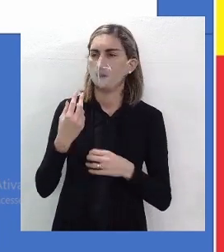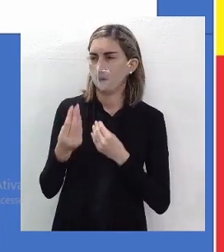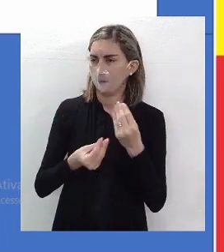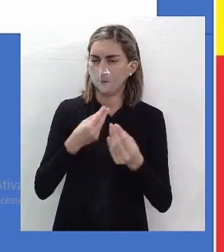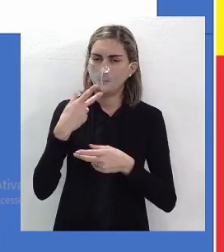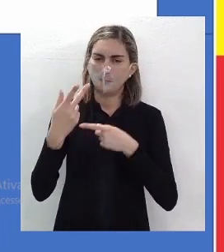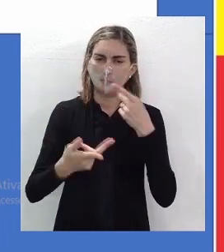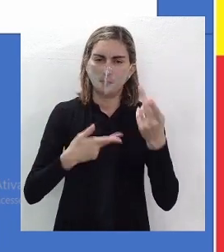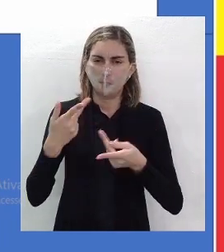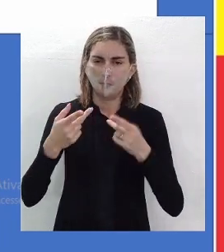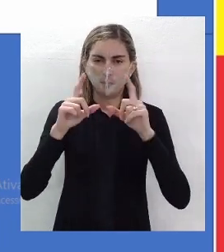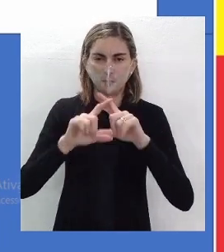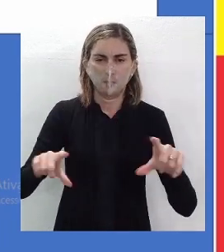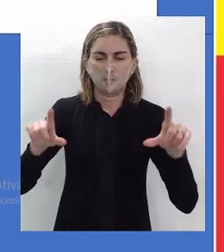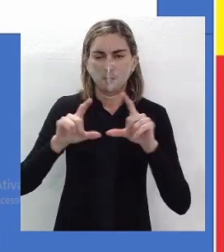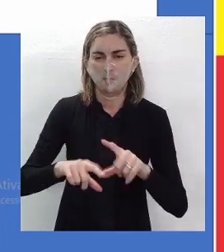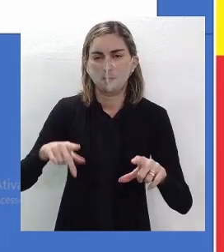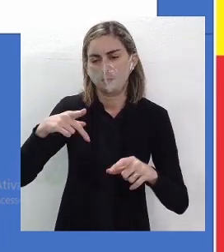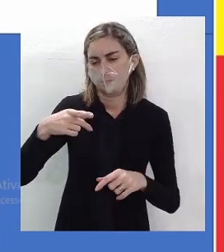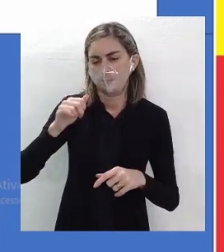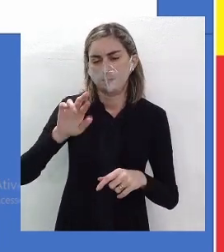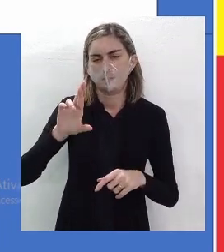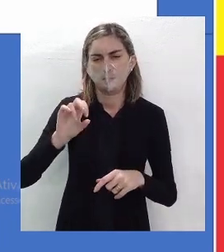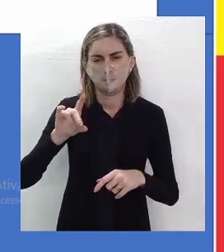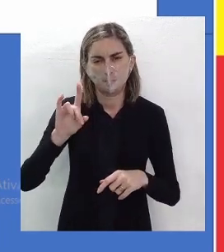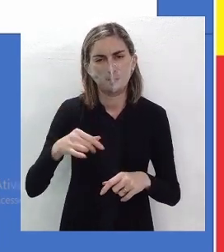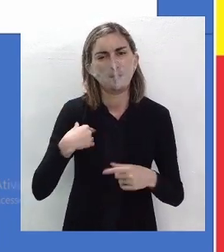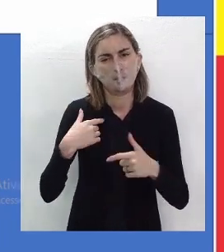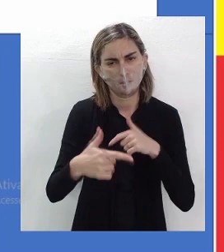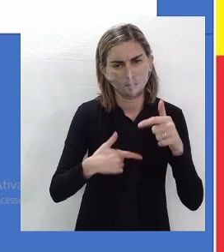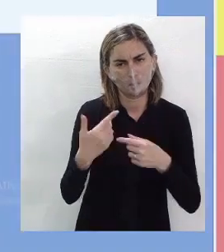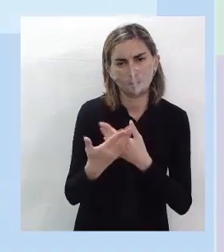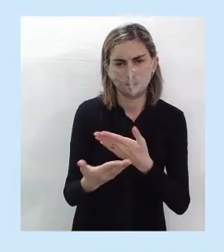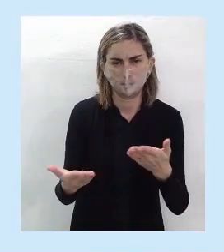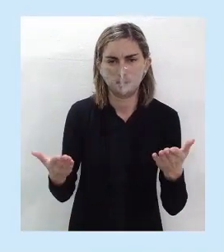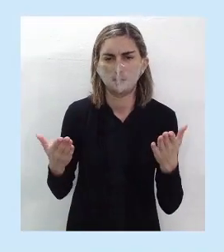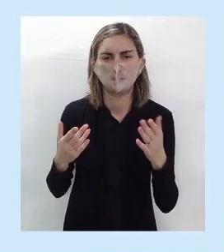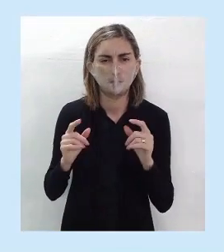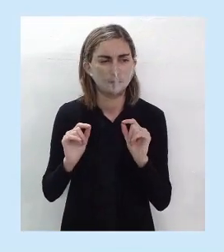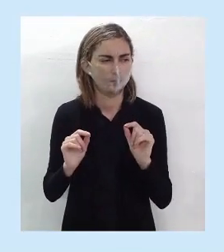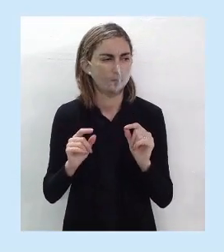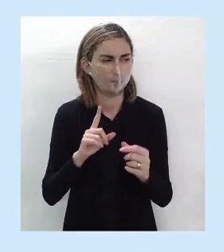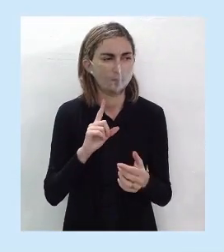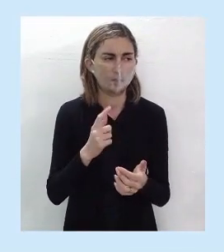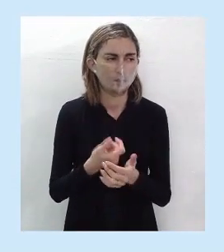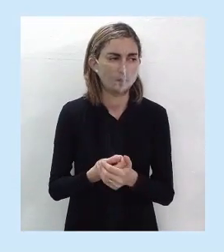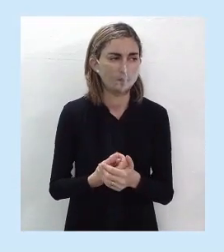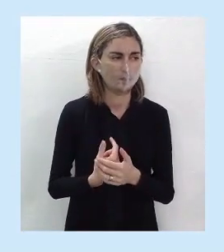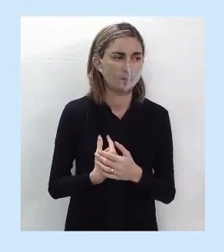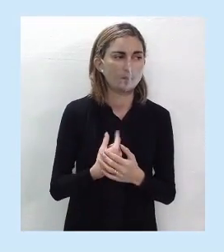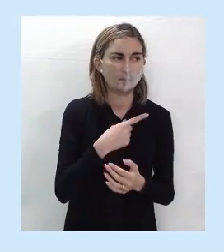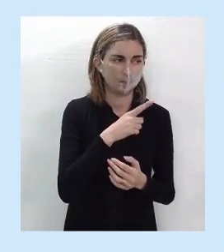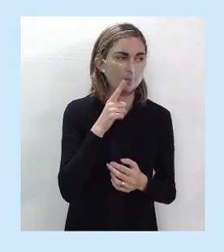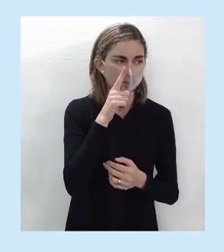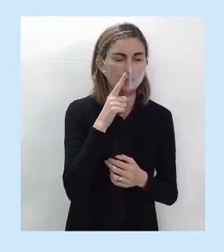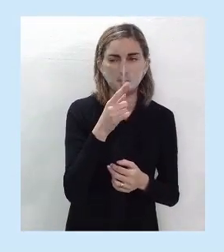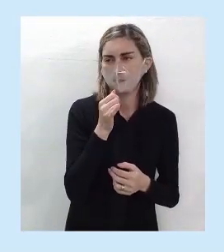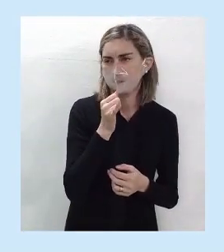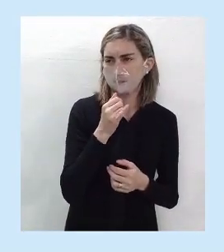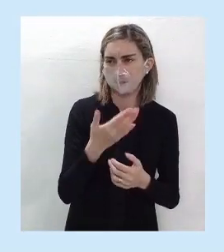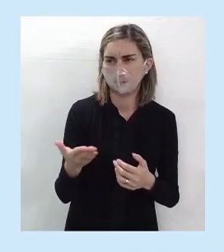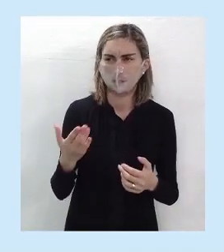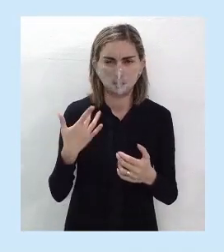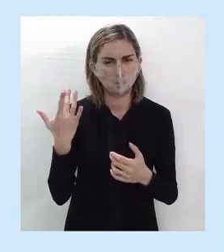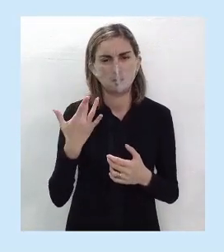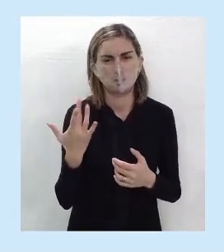tá falando de paródias, era justamente isso que eu queria trabalhar com vocês, eu decidi me arriscar para poder dar o exemplo, porque